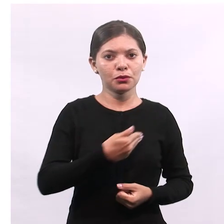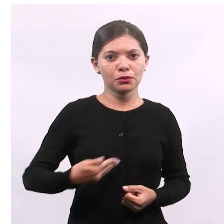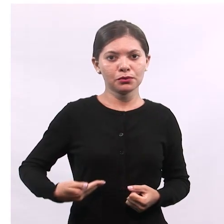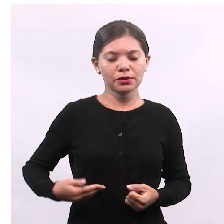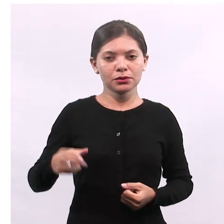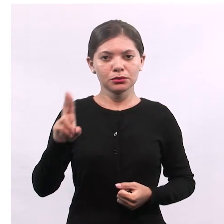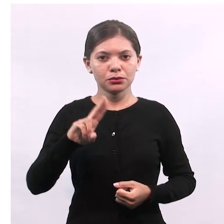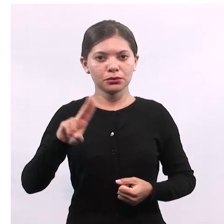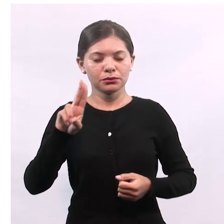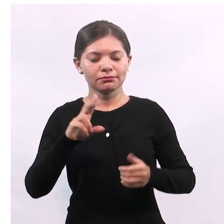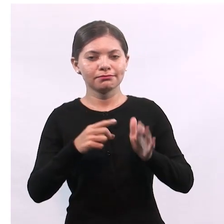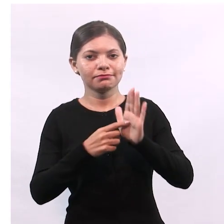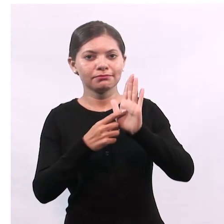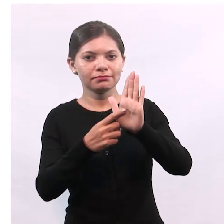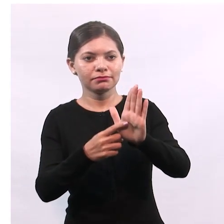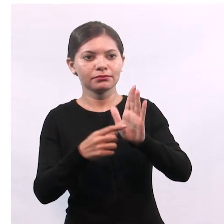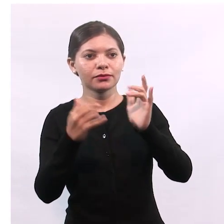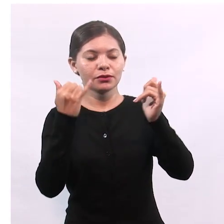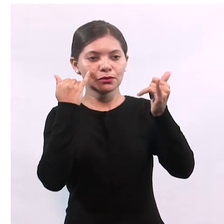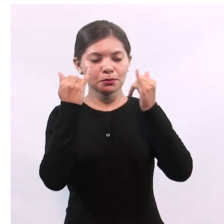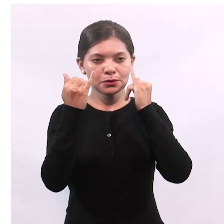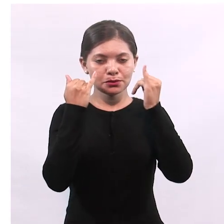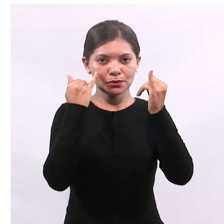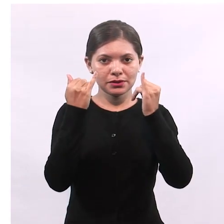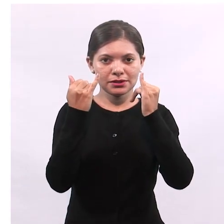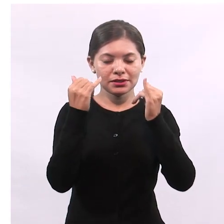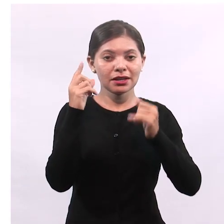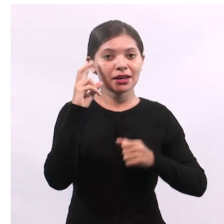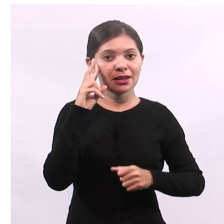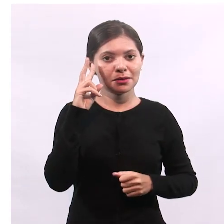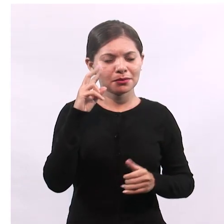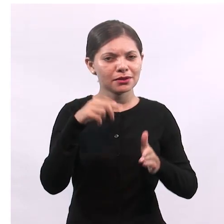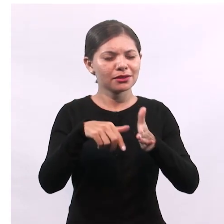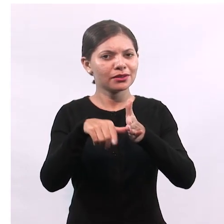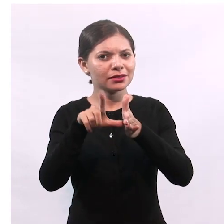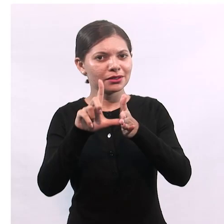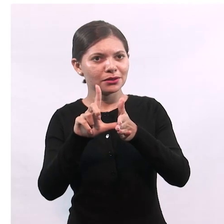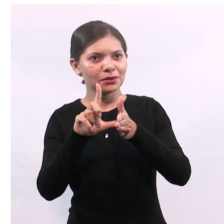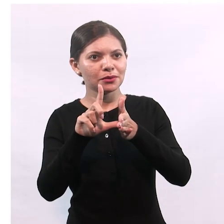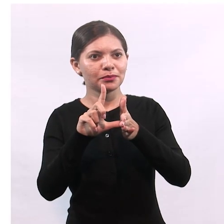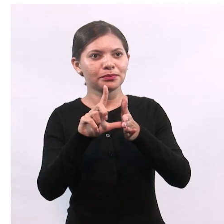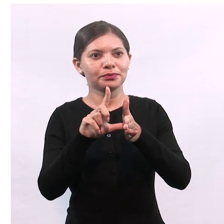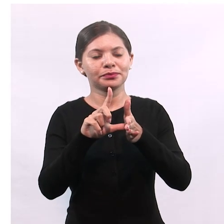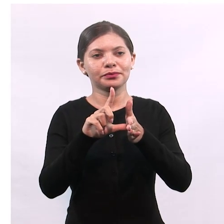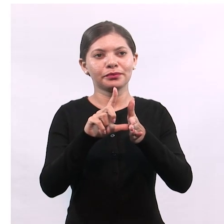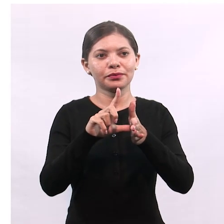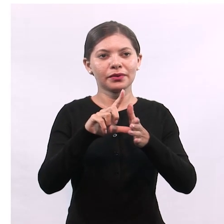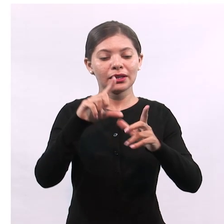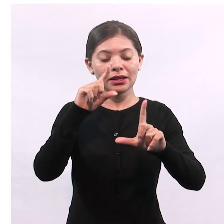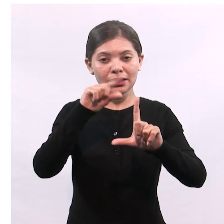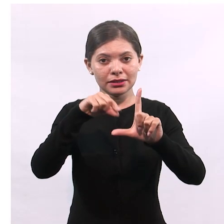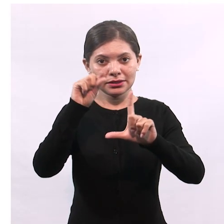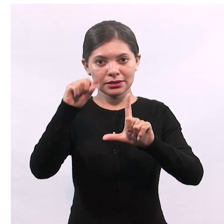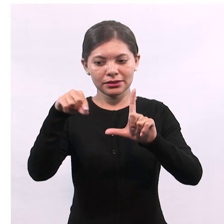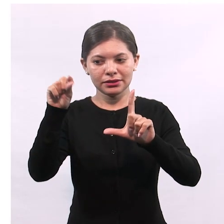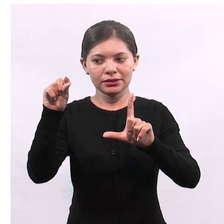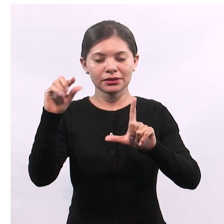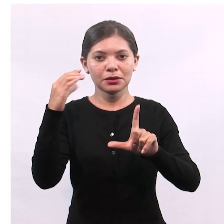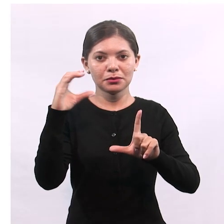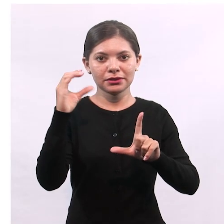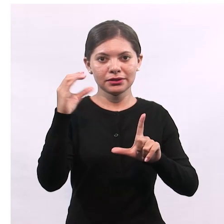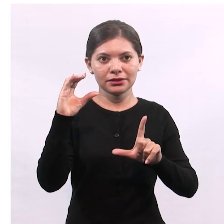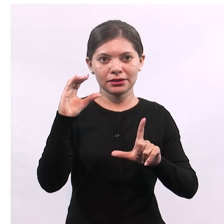informações então Relembrando da aula anterior a estatística ela é uma ciência que aborda